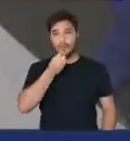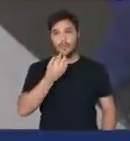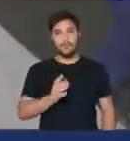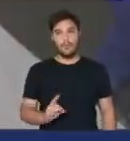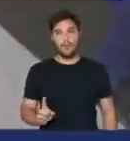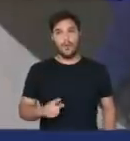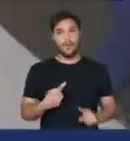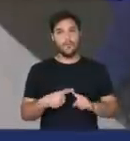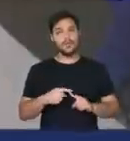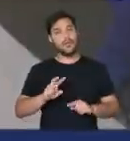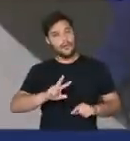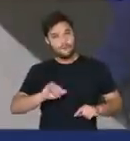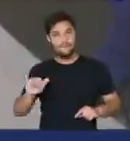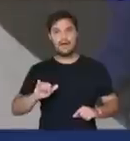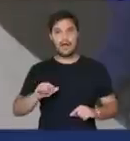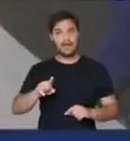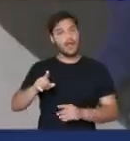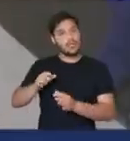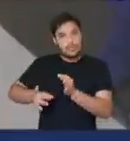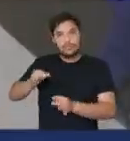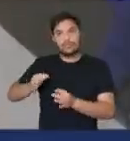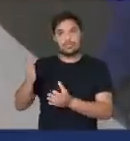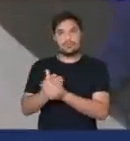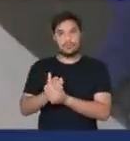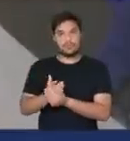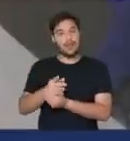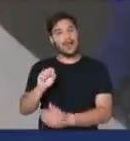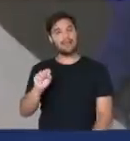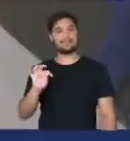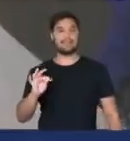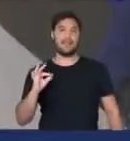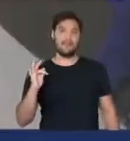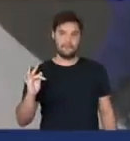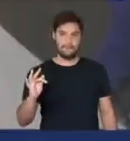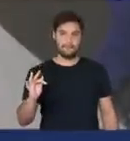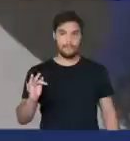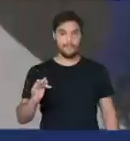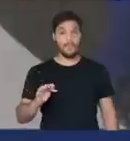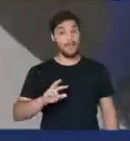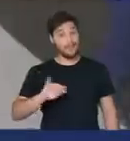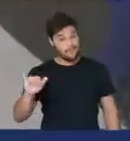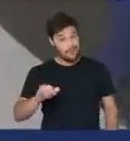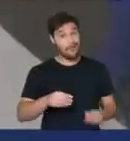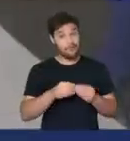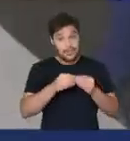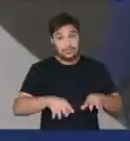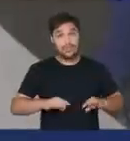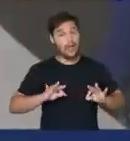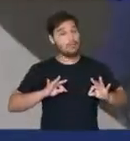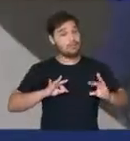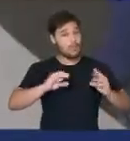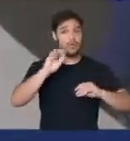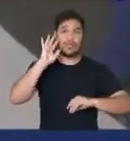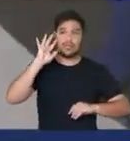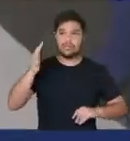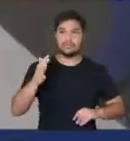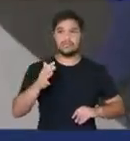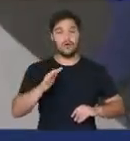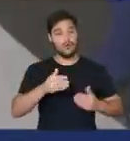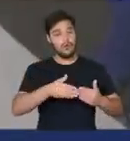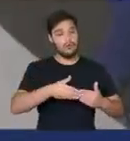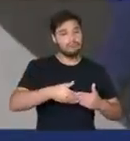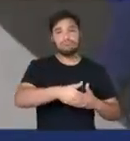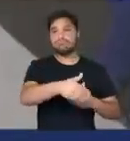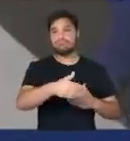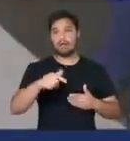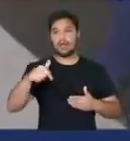bem, porque vai acabar na esfera judicial, no Supremo Tribunal Federal e compromete todas as decisões que a gente